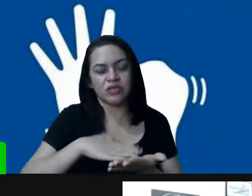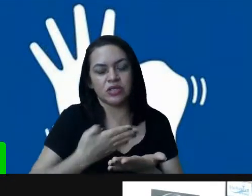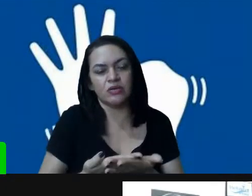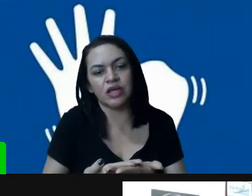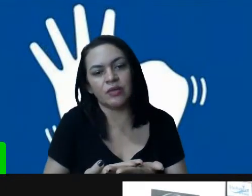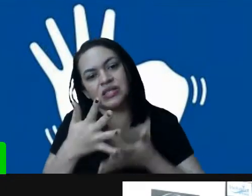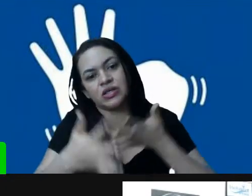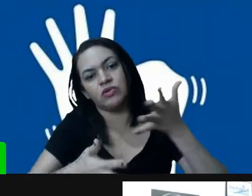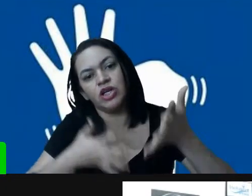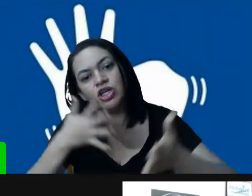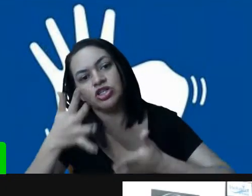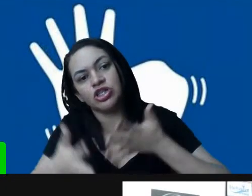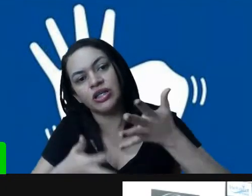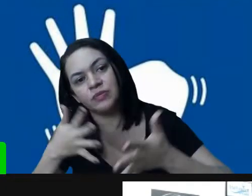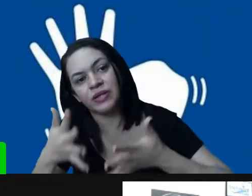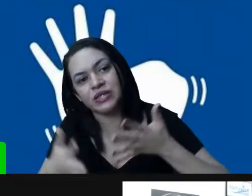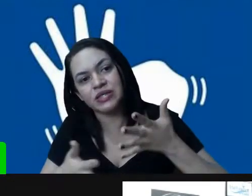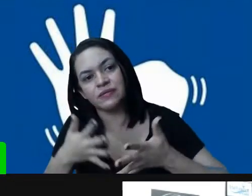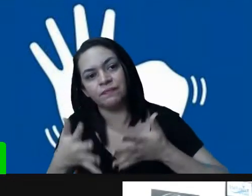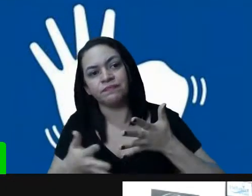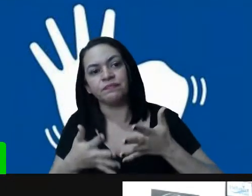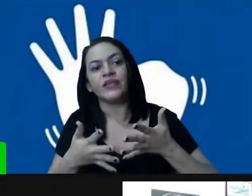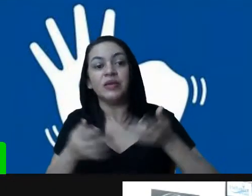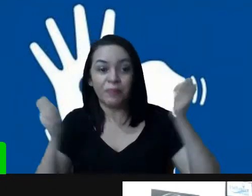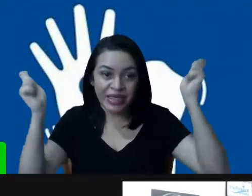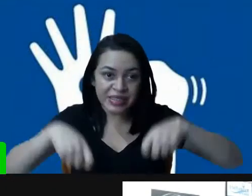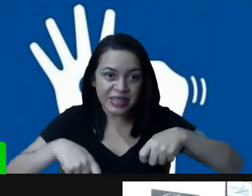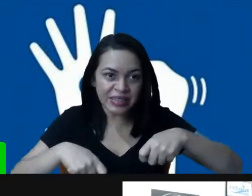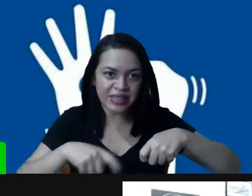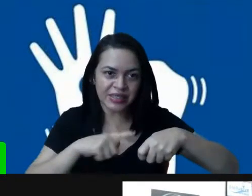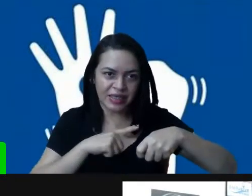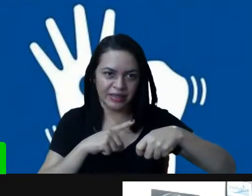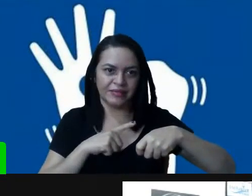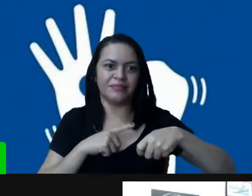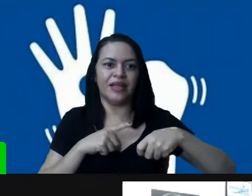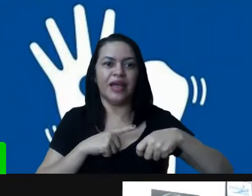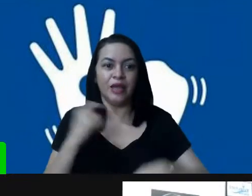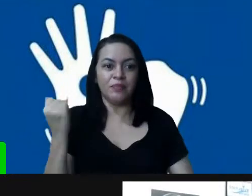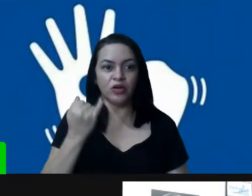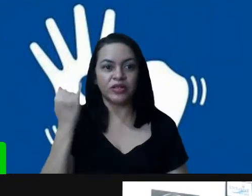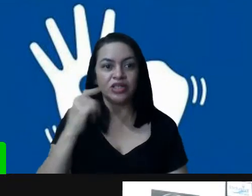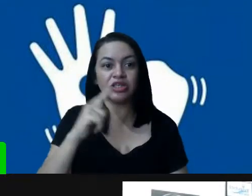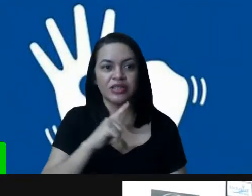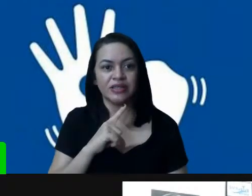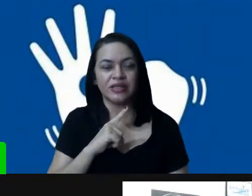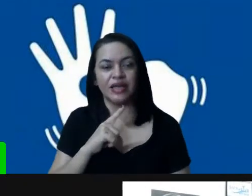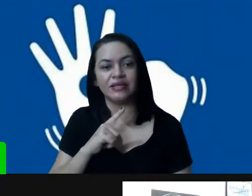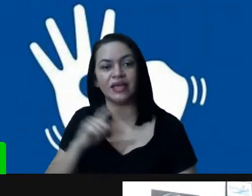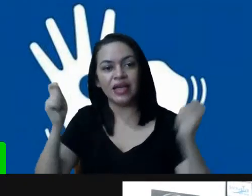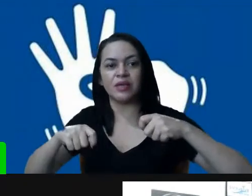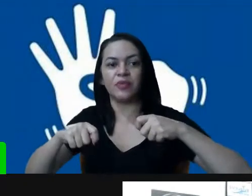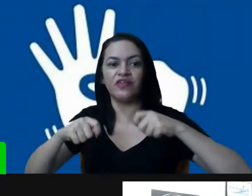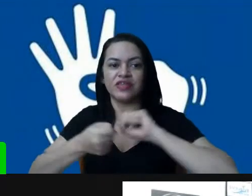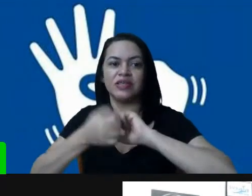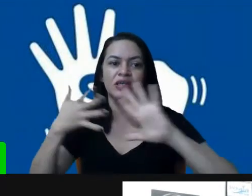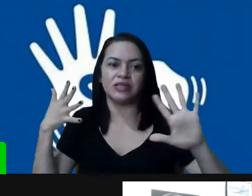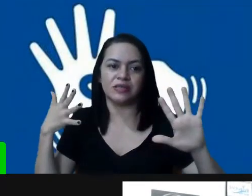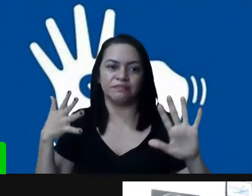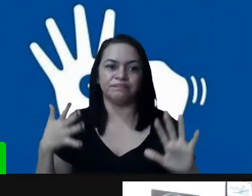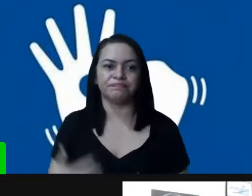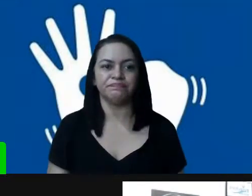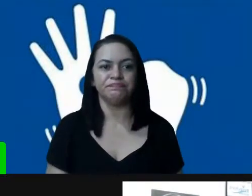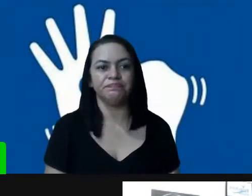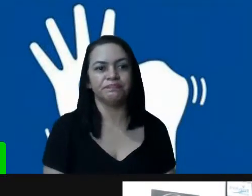tradução e interpretação de Libras. Precisa ser, né? É importante que ele tenha essa